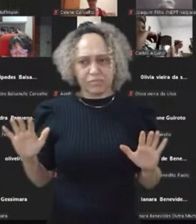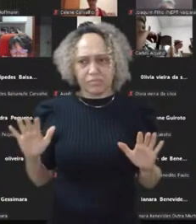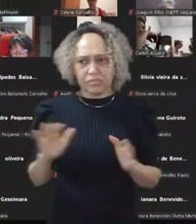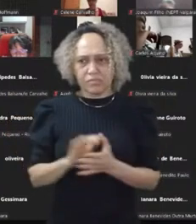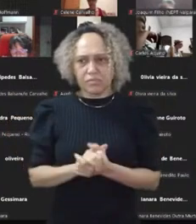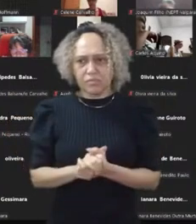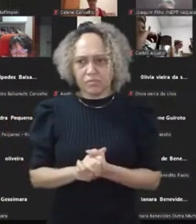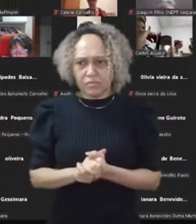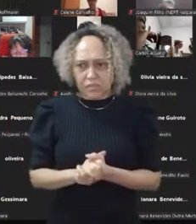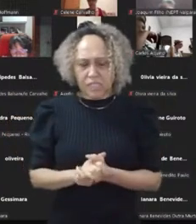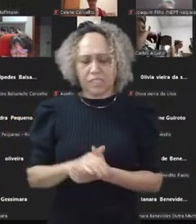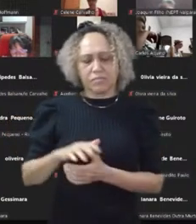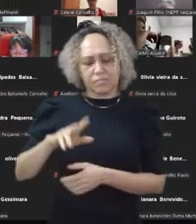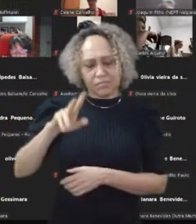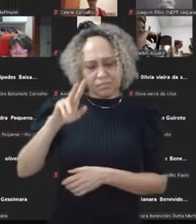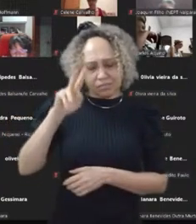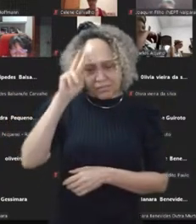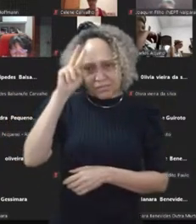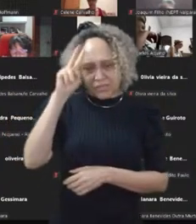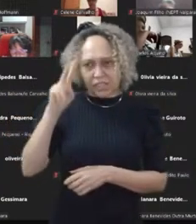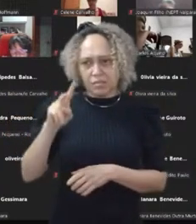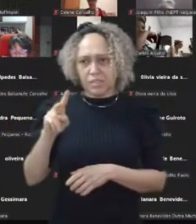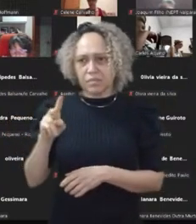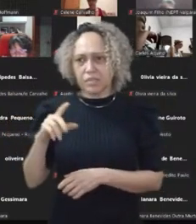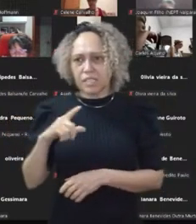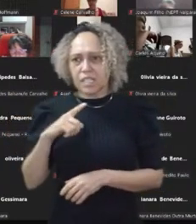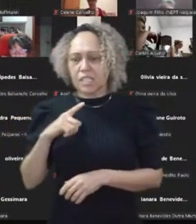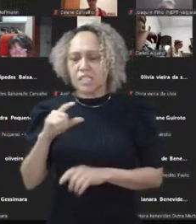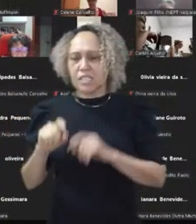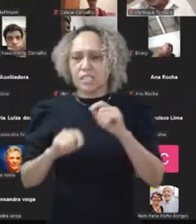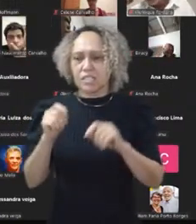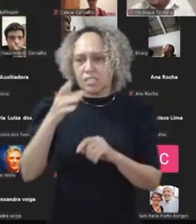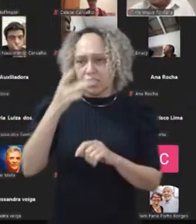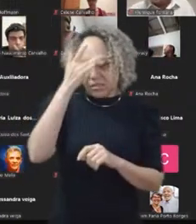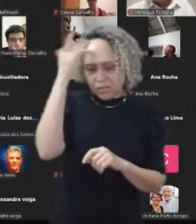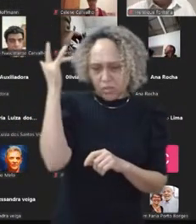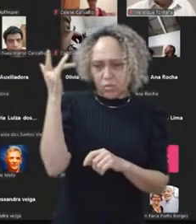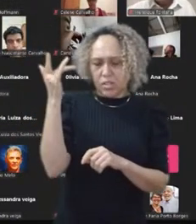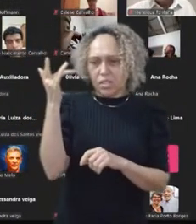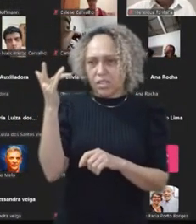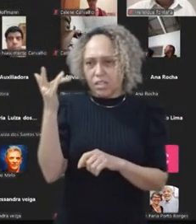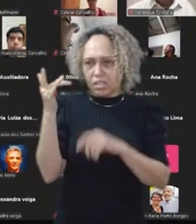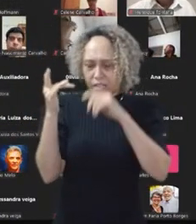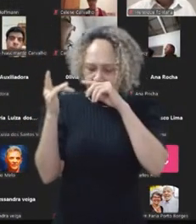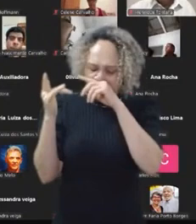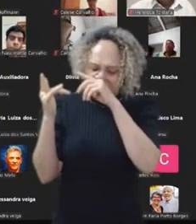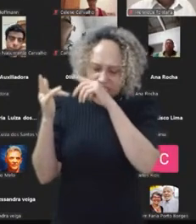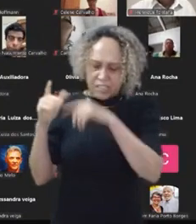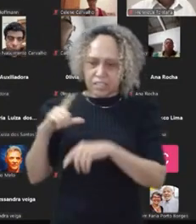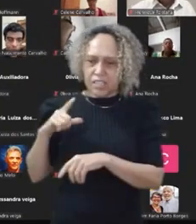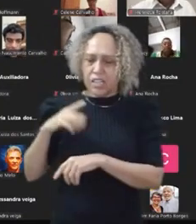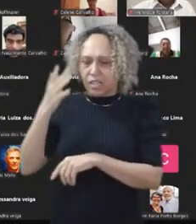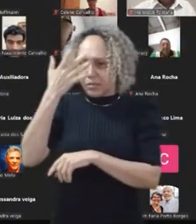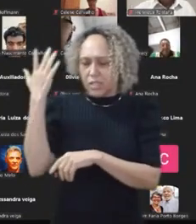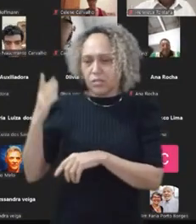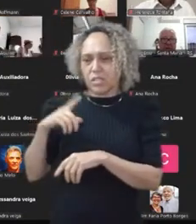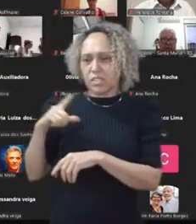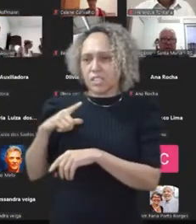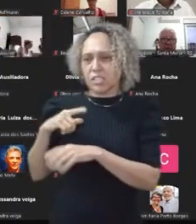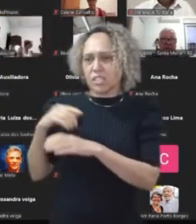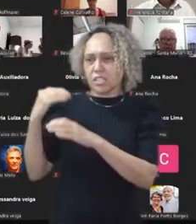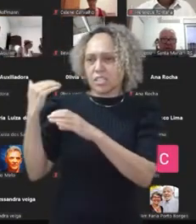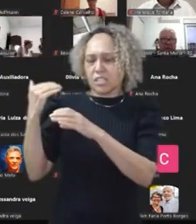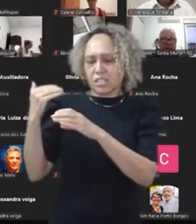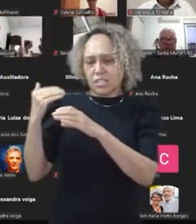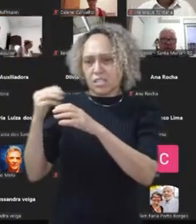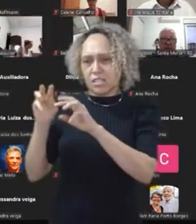do dos blogueiros sujos né tinha até adversário chamava nesse tipo e a direita patinava então tem uma certa mudança Especialmente